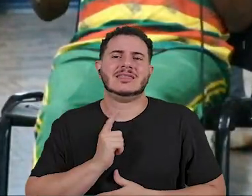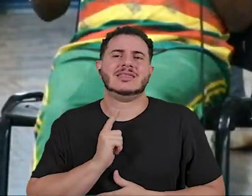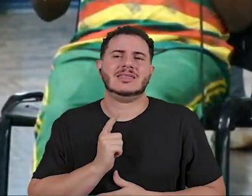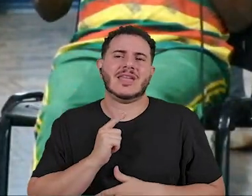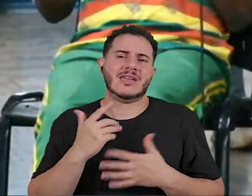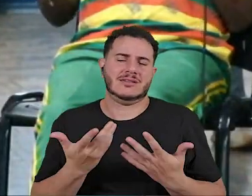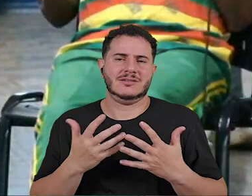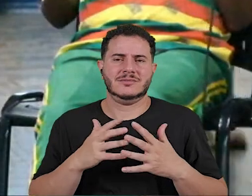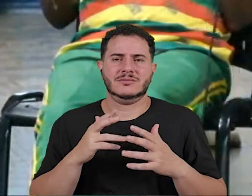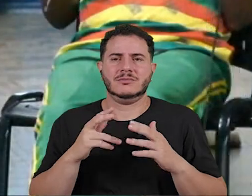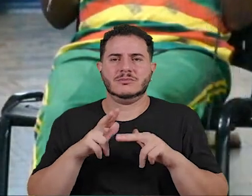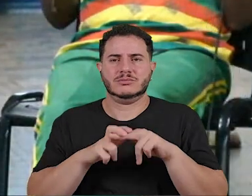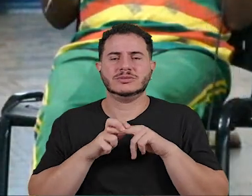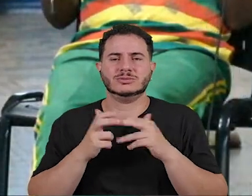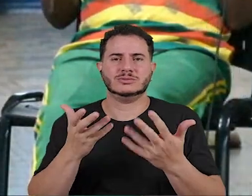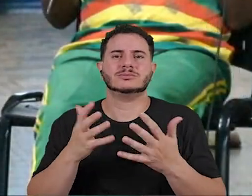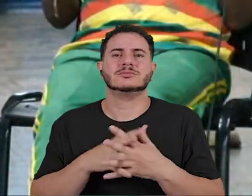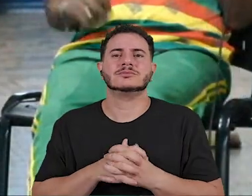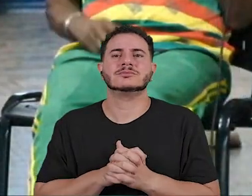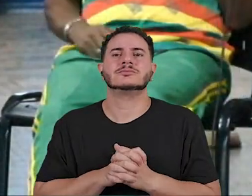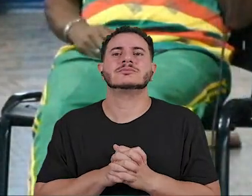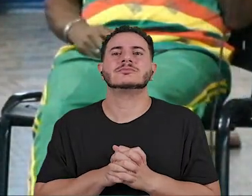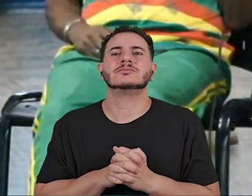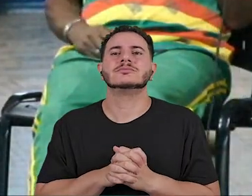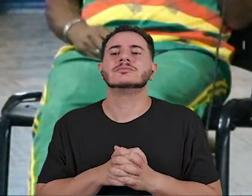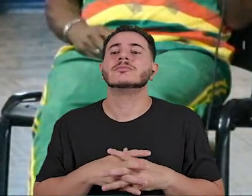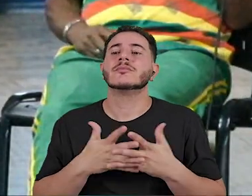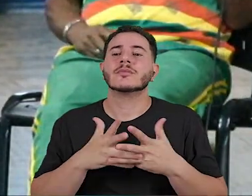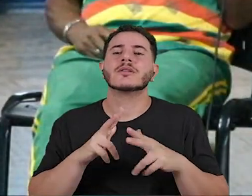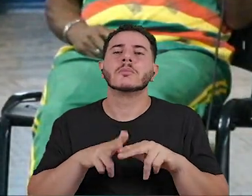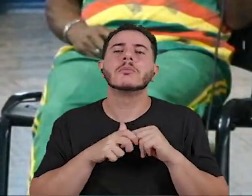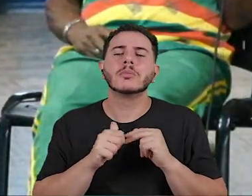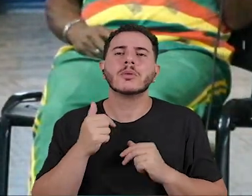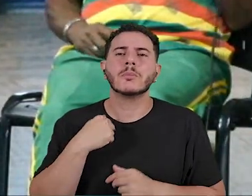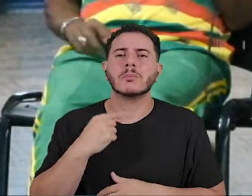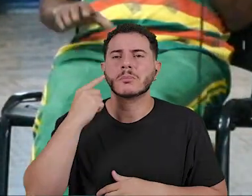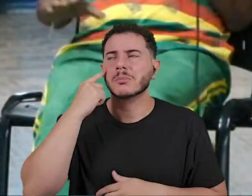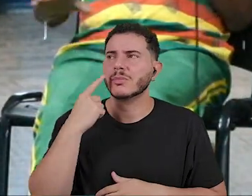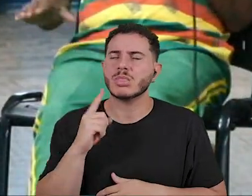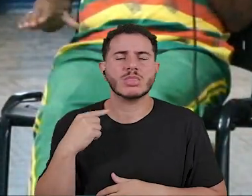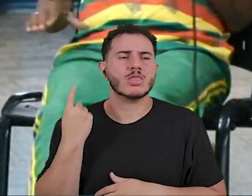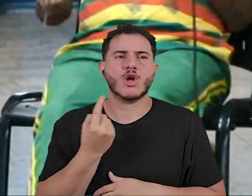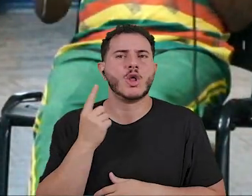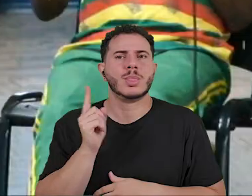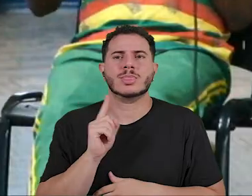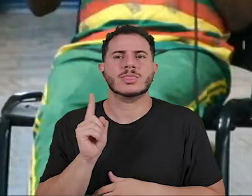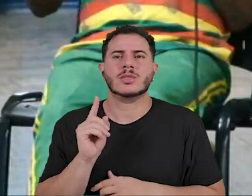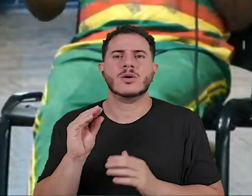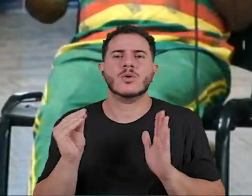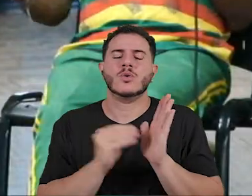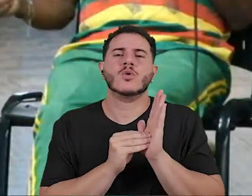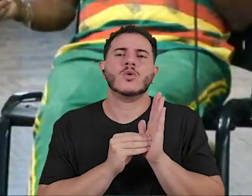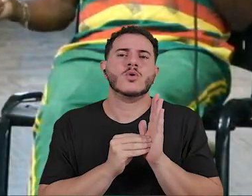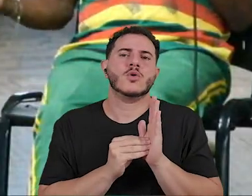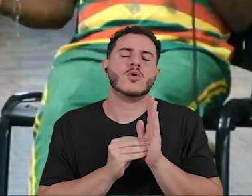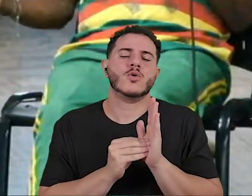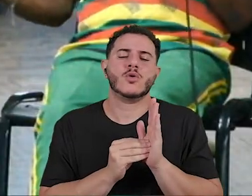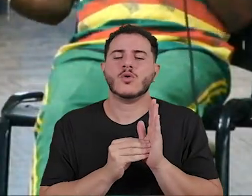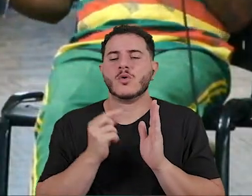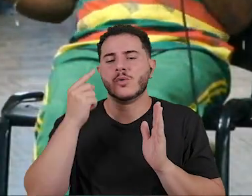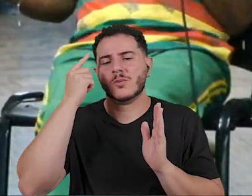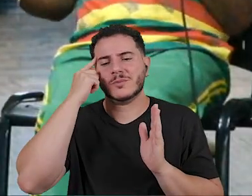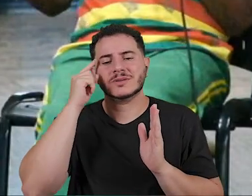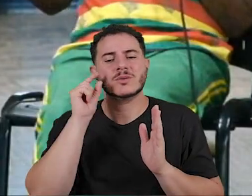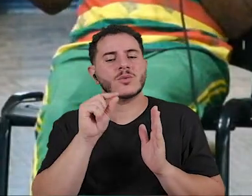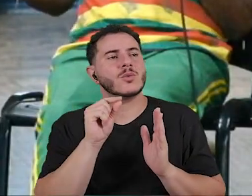Nós não botamos os carros da frente dos bois. Então não dá, porque a gente é amante da cultura,